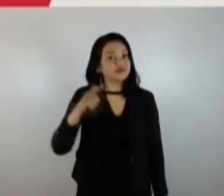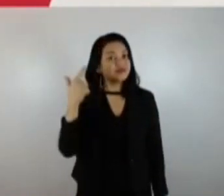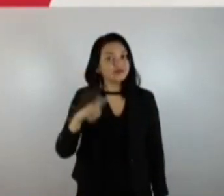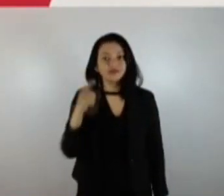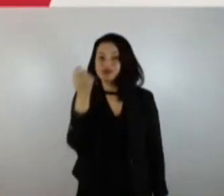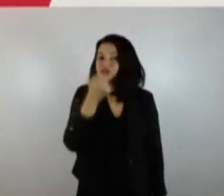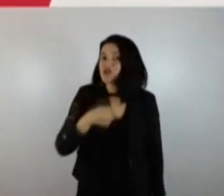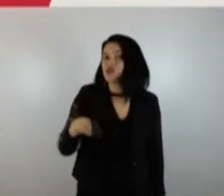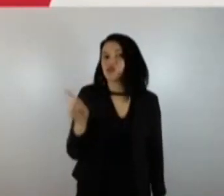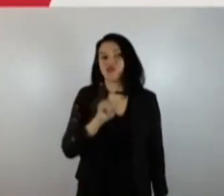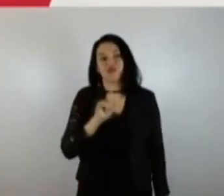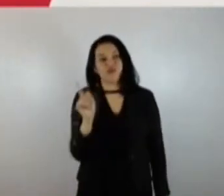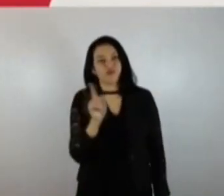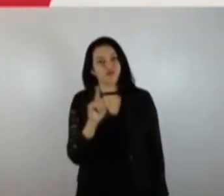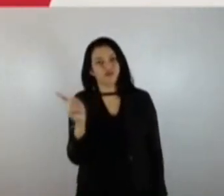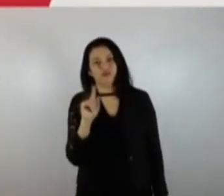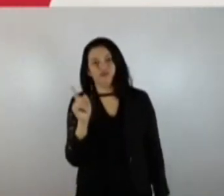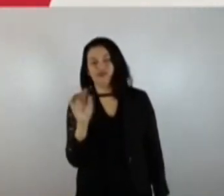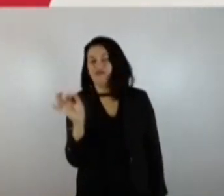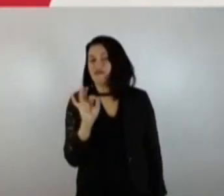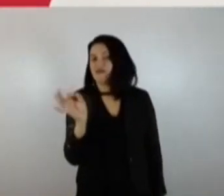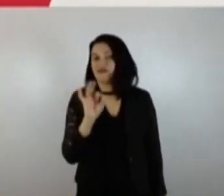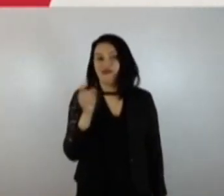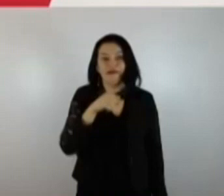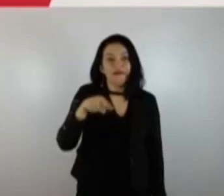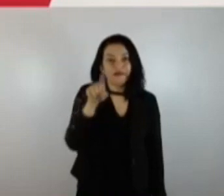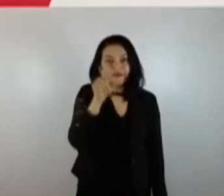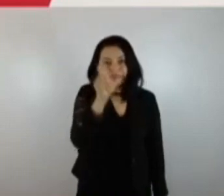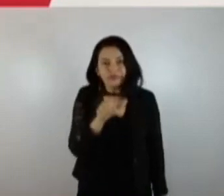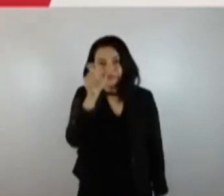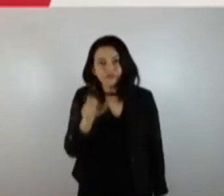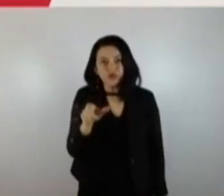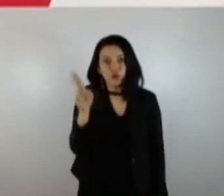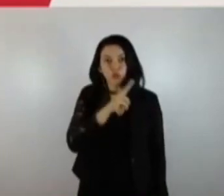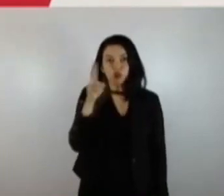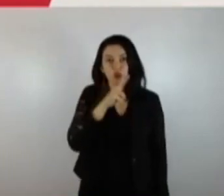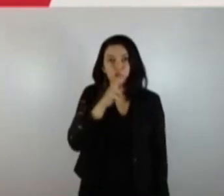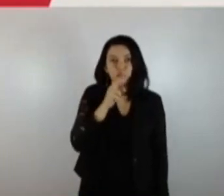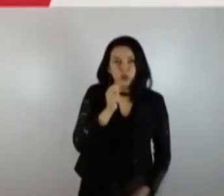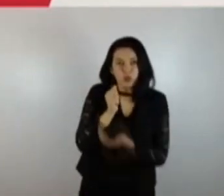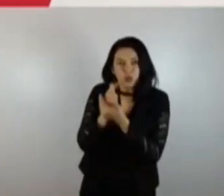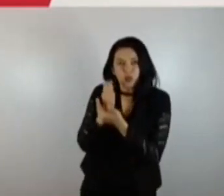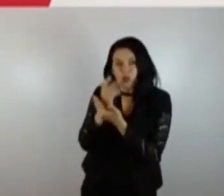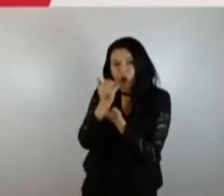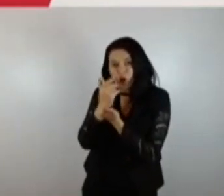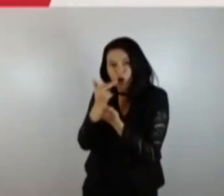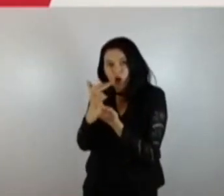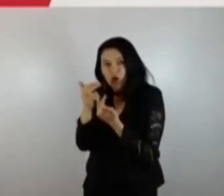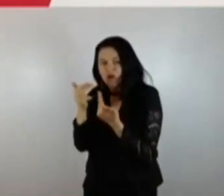necessidade alguma de corrida para compra de alimentos.